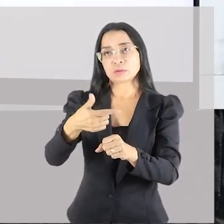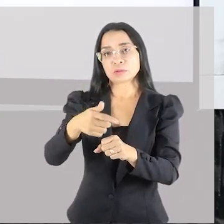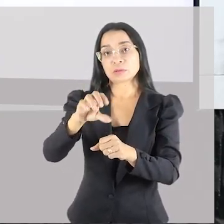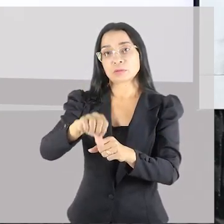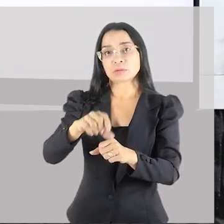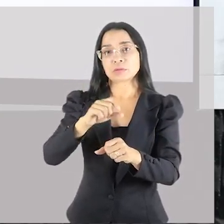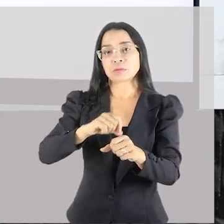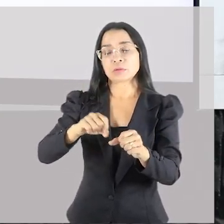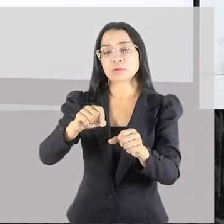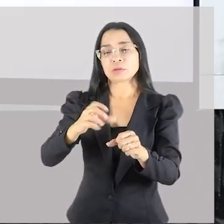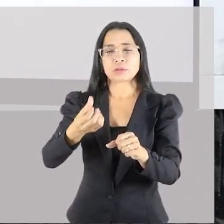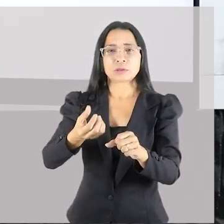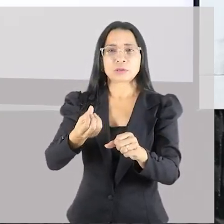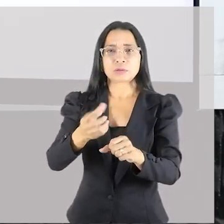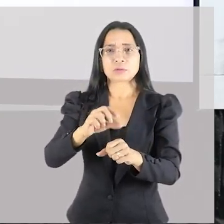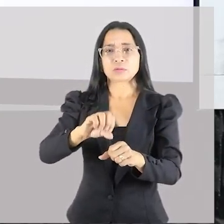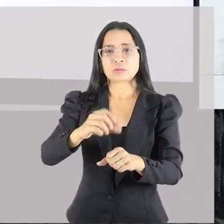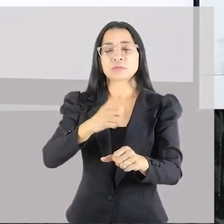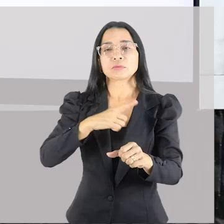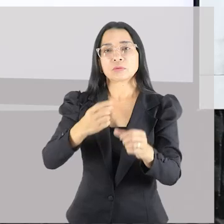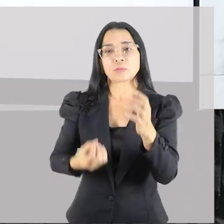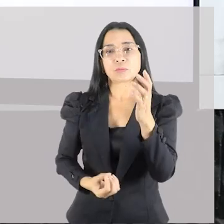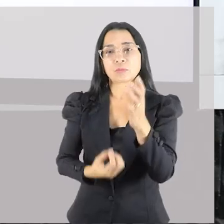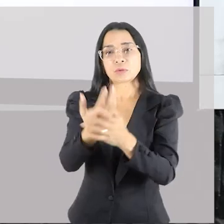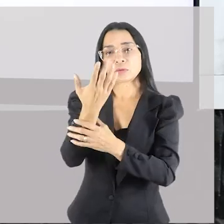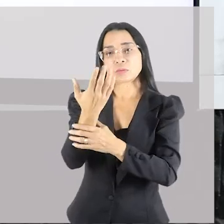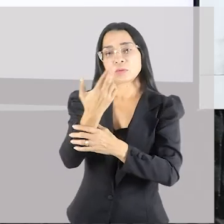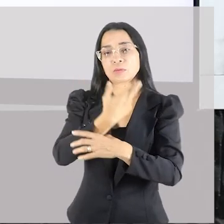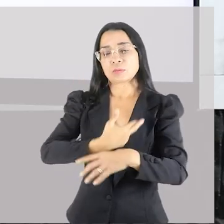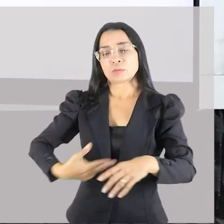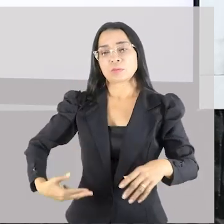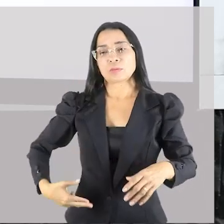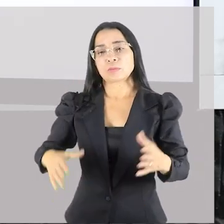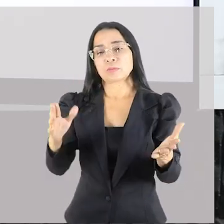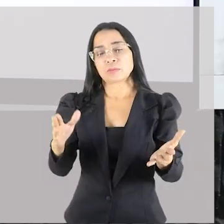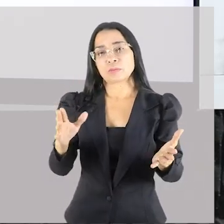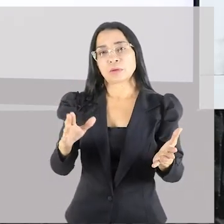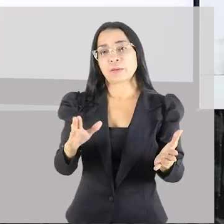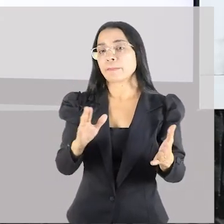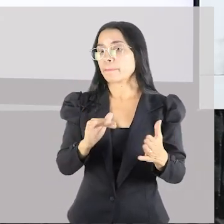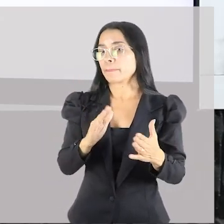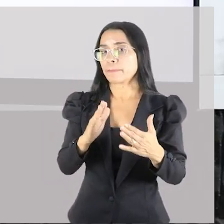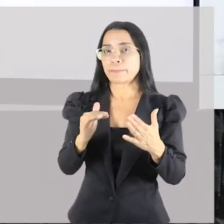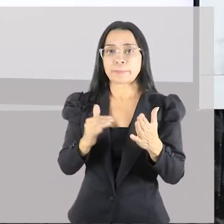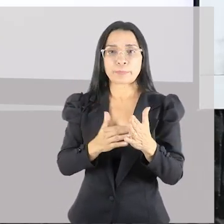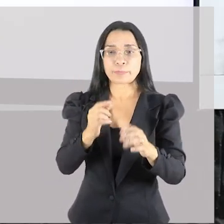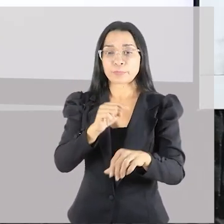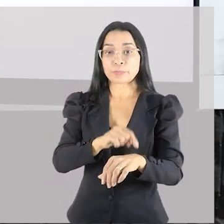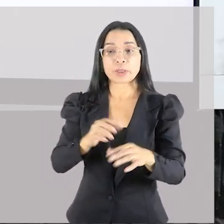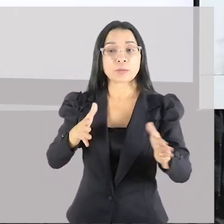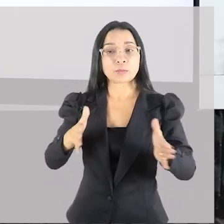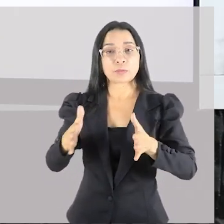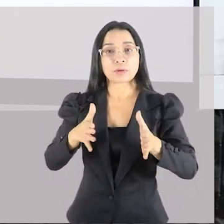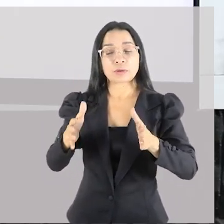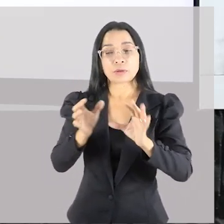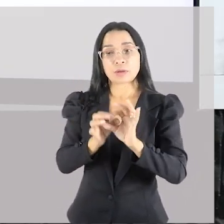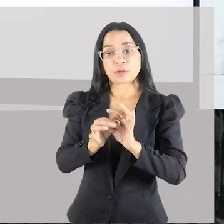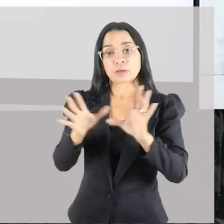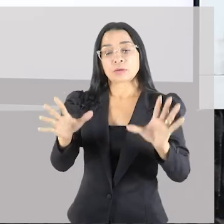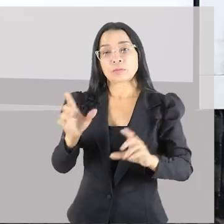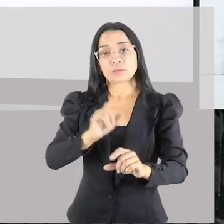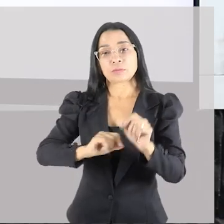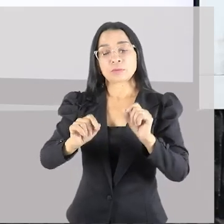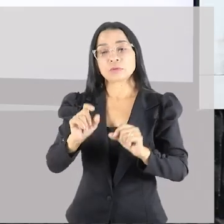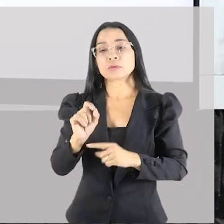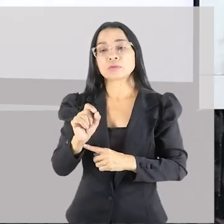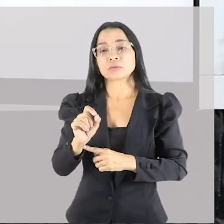de uma república, né, que ainda não vai ser uma república, mas nós vamos ter. Mas esse tempo todo, né, essa independência ela